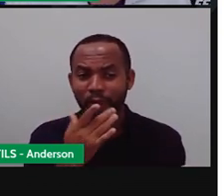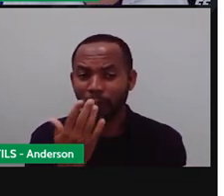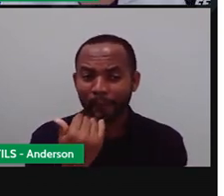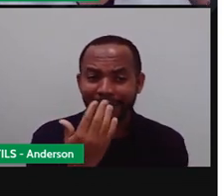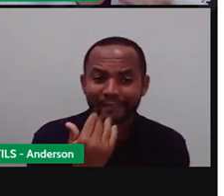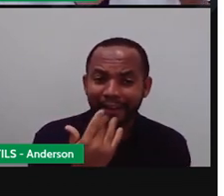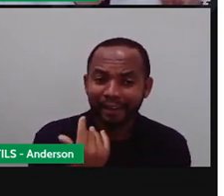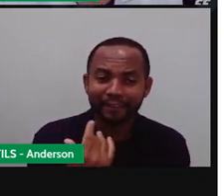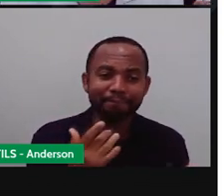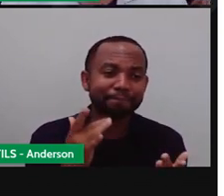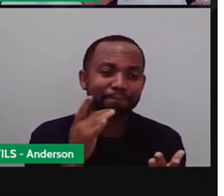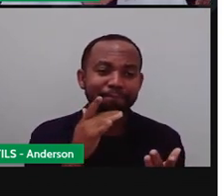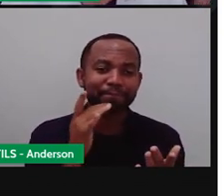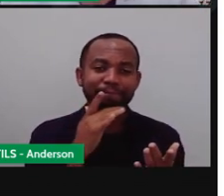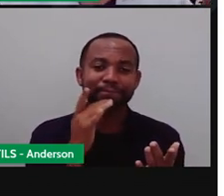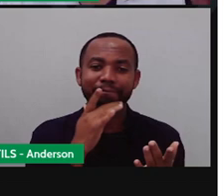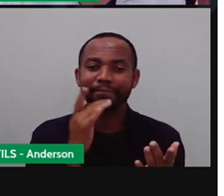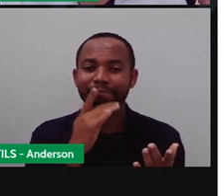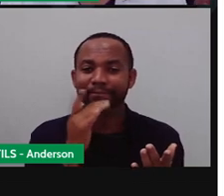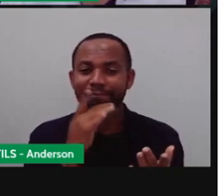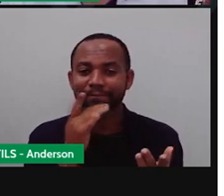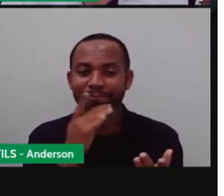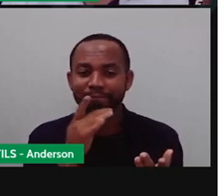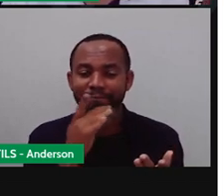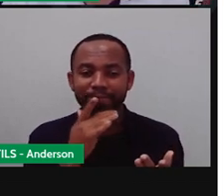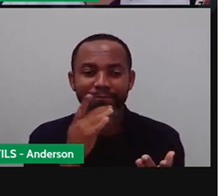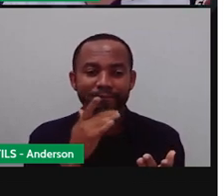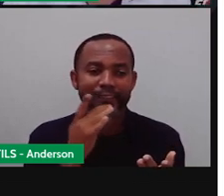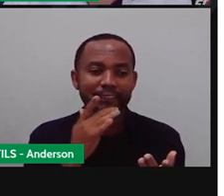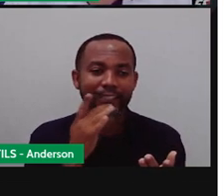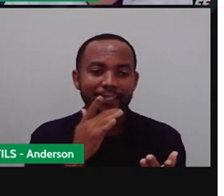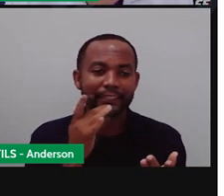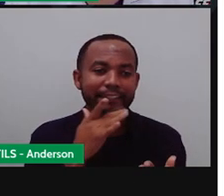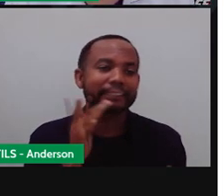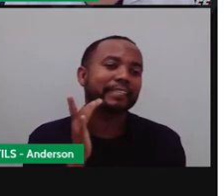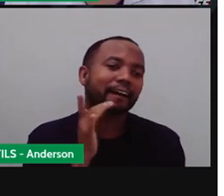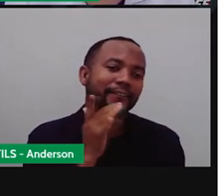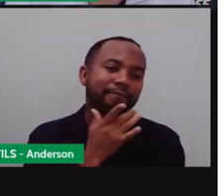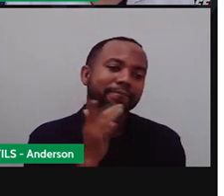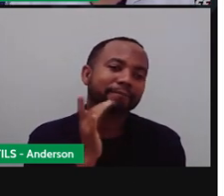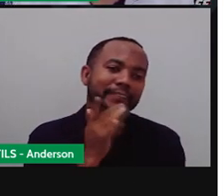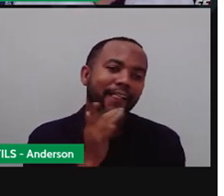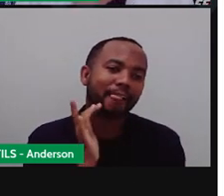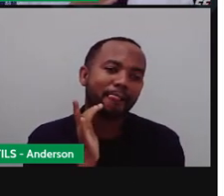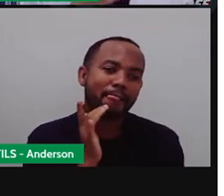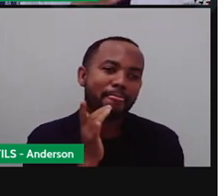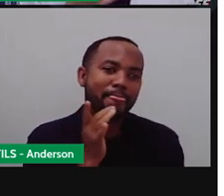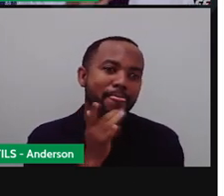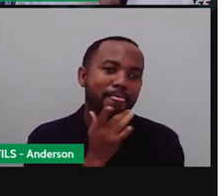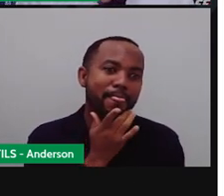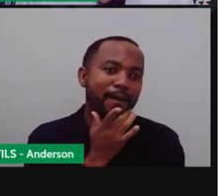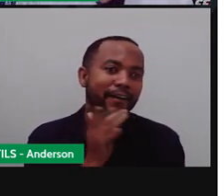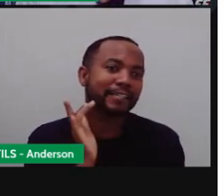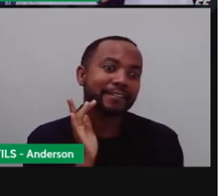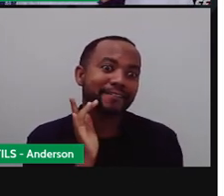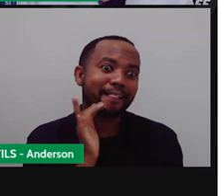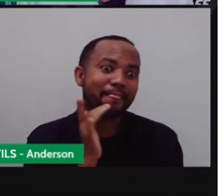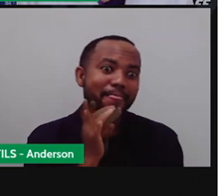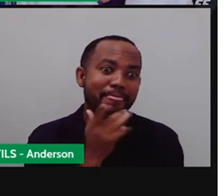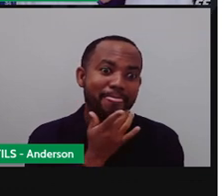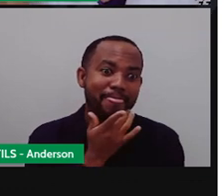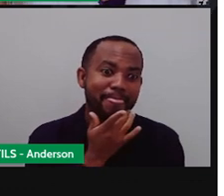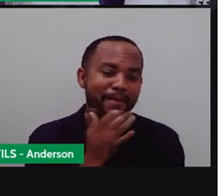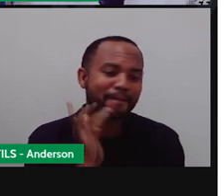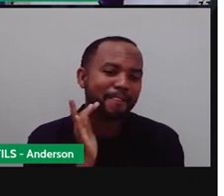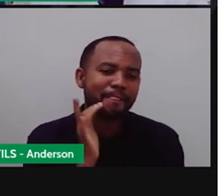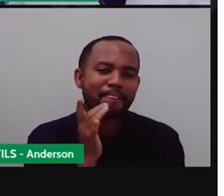Comida. Não é bolo, mas é comida. Comida. Bom, vamos produzir uma Maria